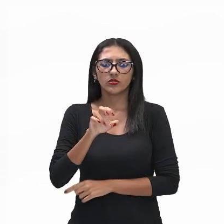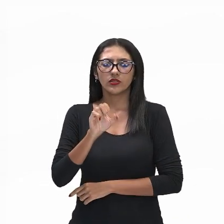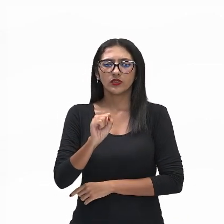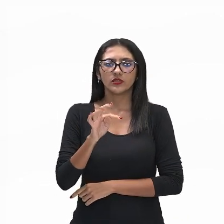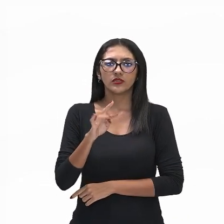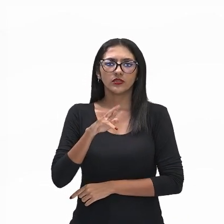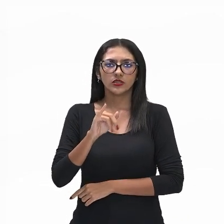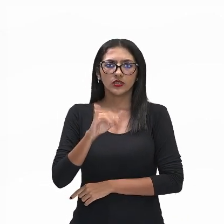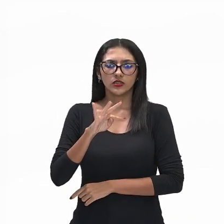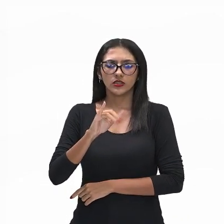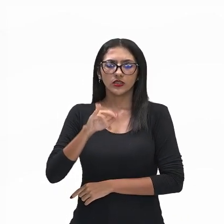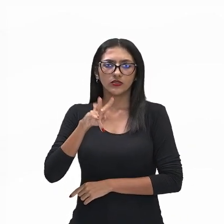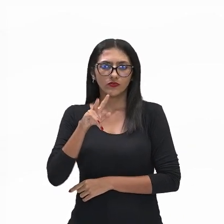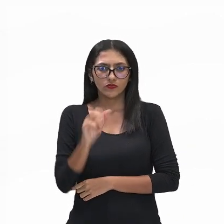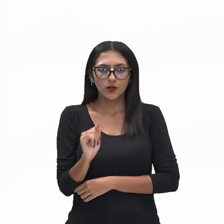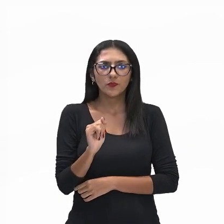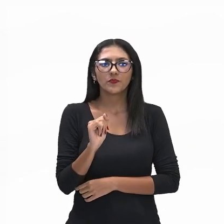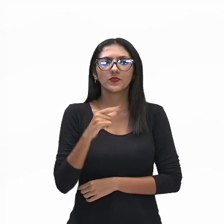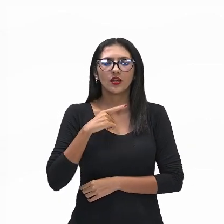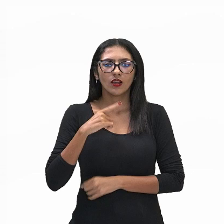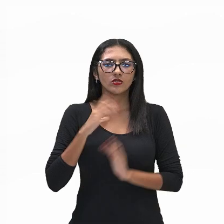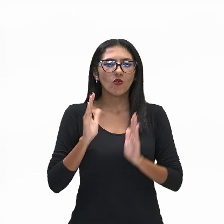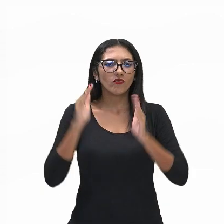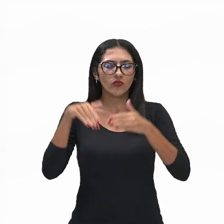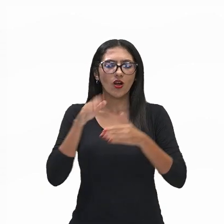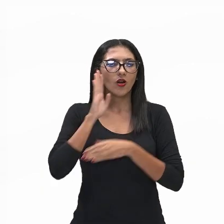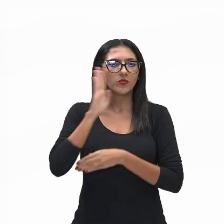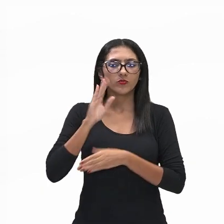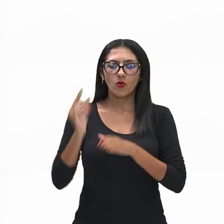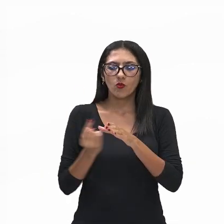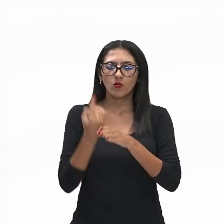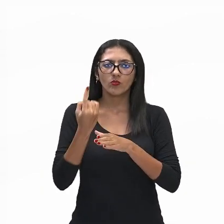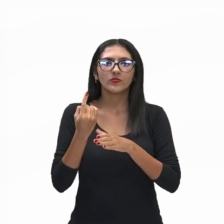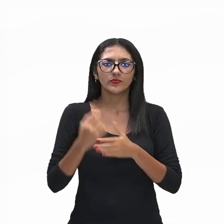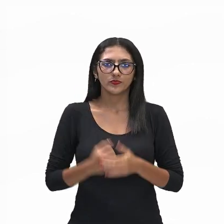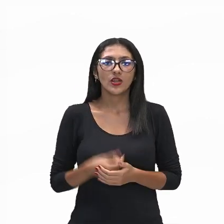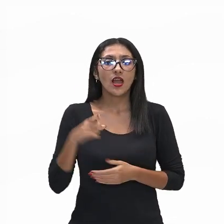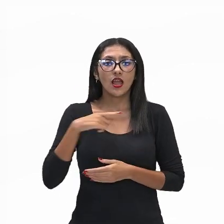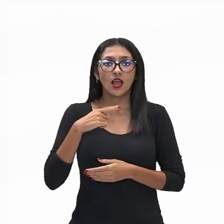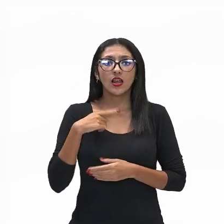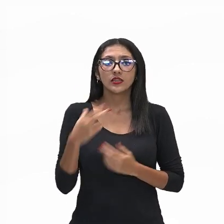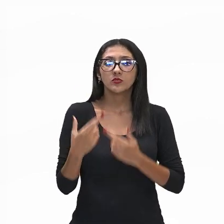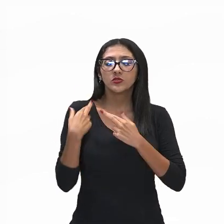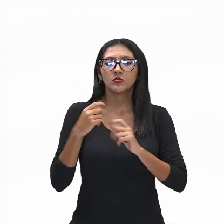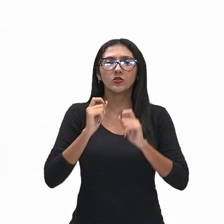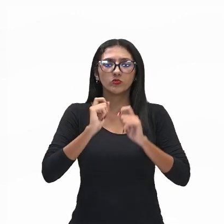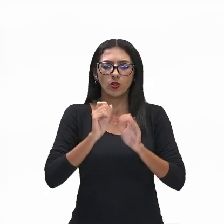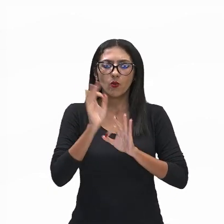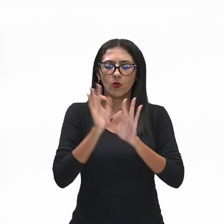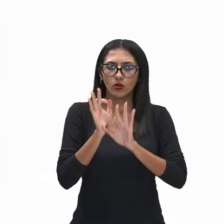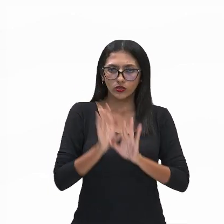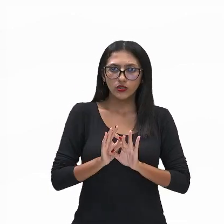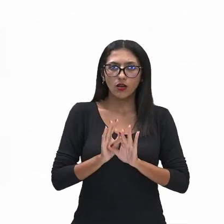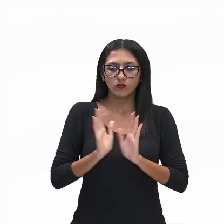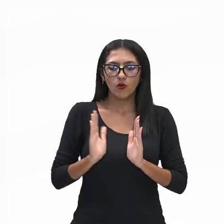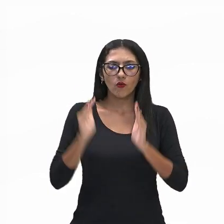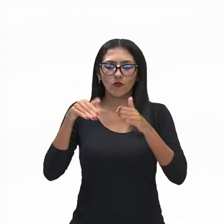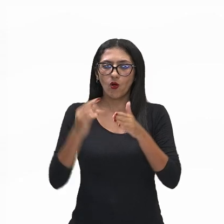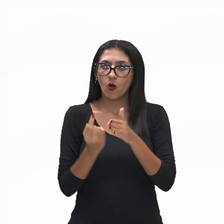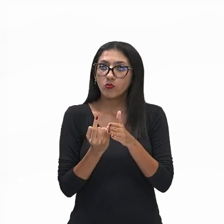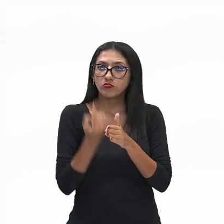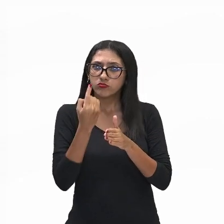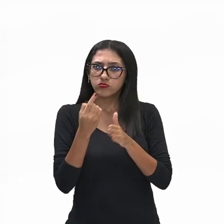restritiva. As orações subordinadas adjetivas restritivas têm o papel de limitar a parte de um